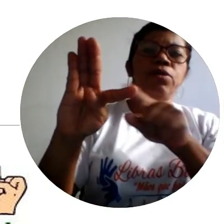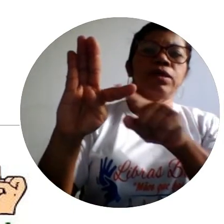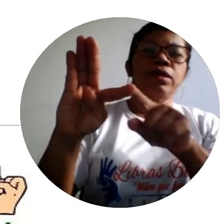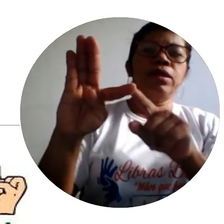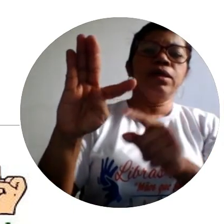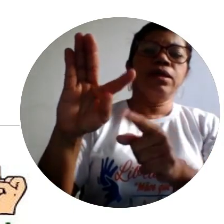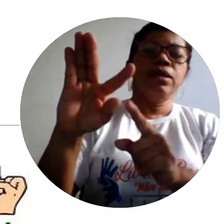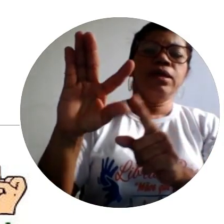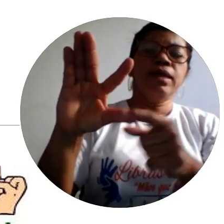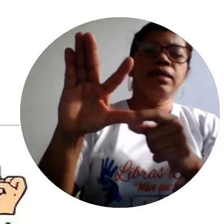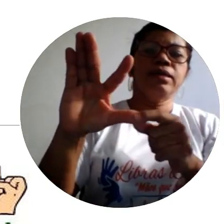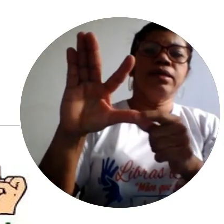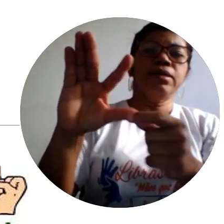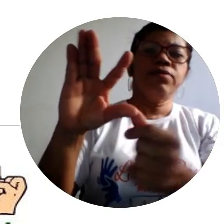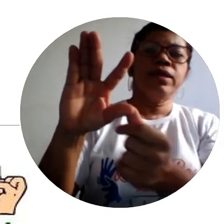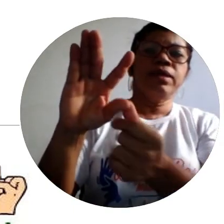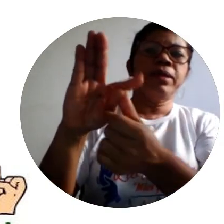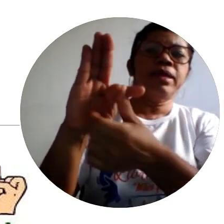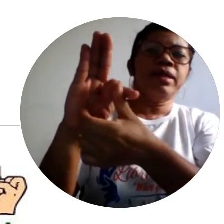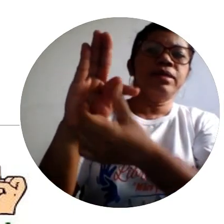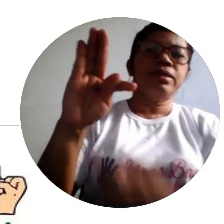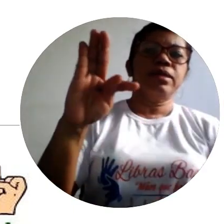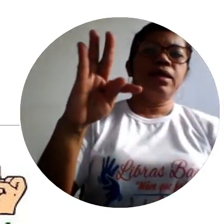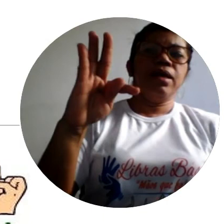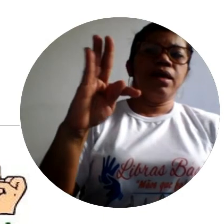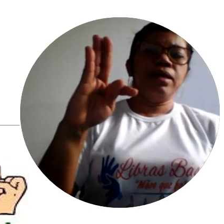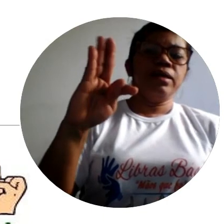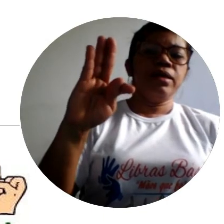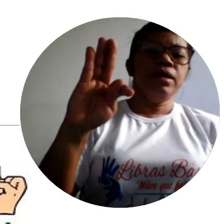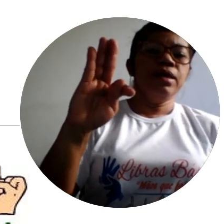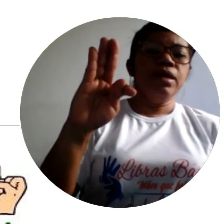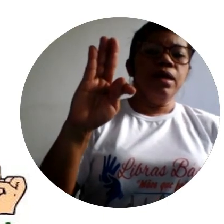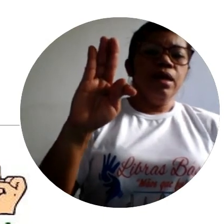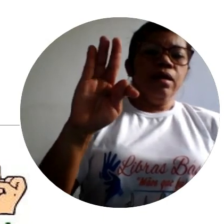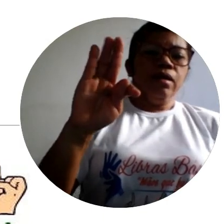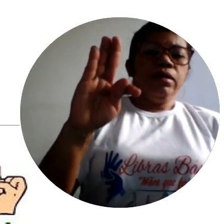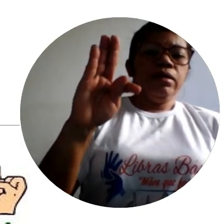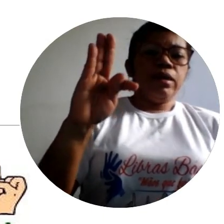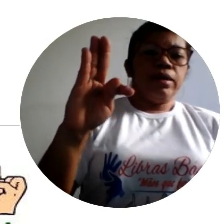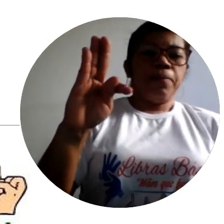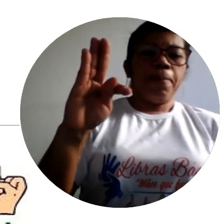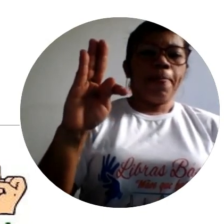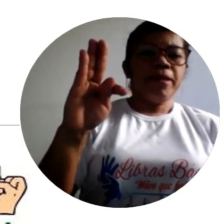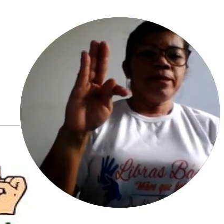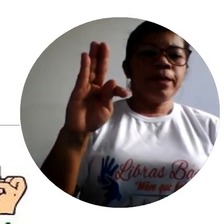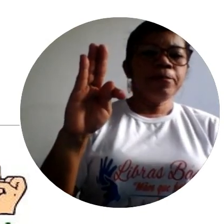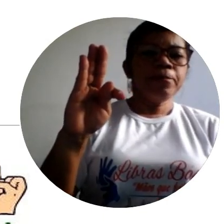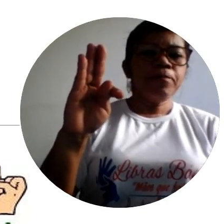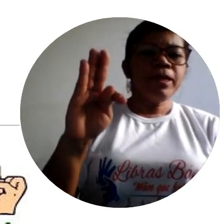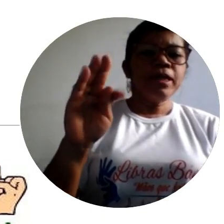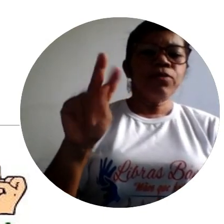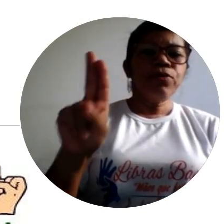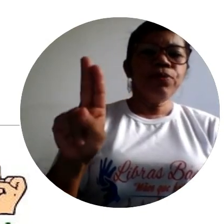eu coloco aqui e esse vem aqui para trás. Letra T,